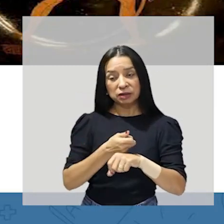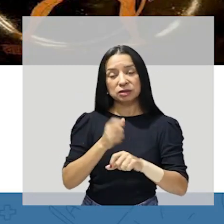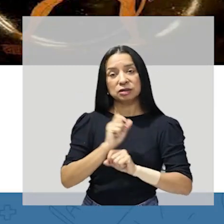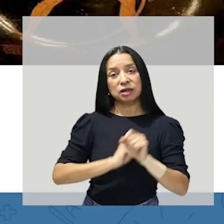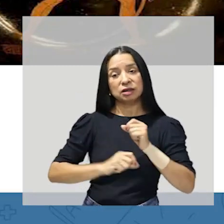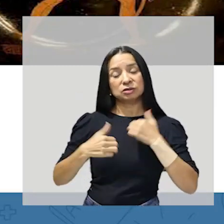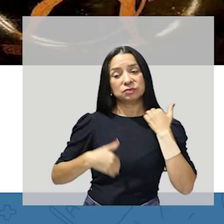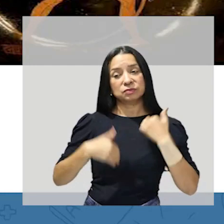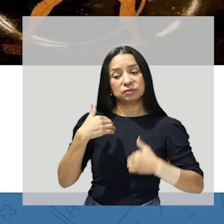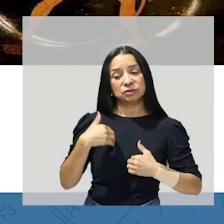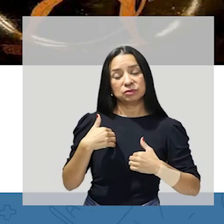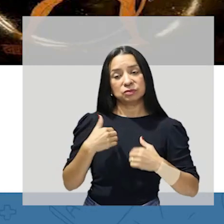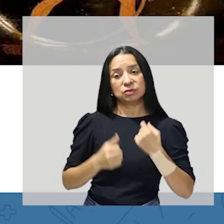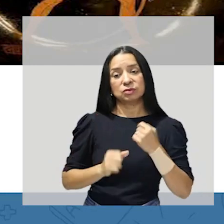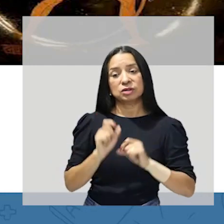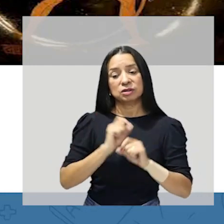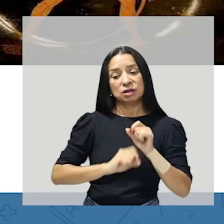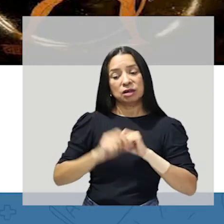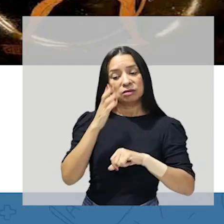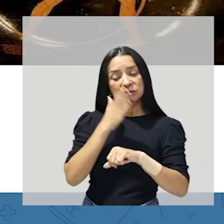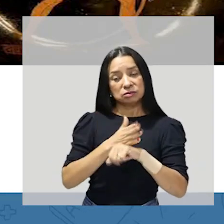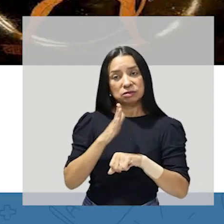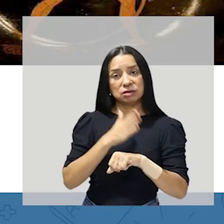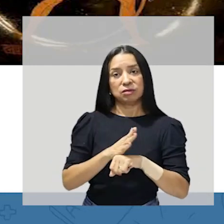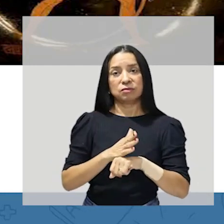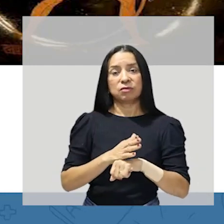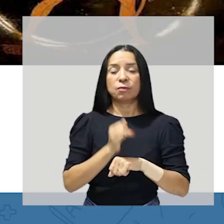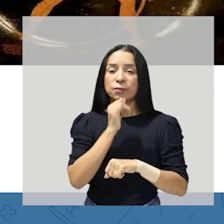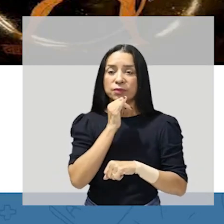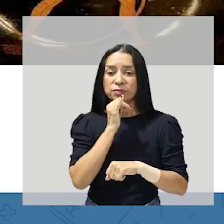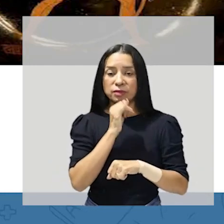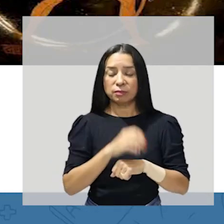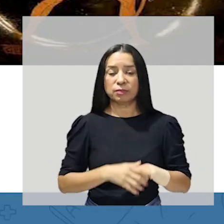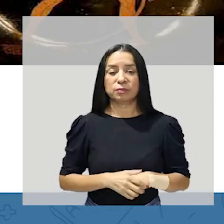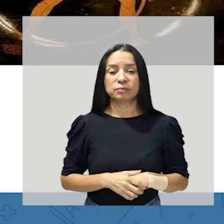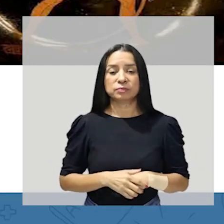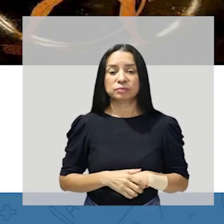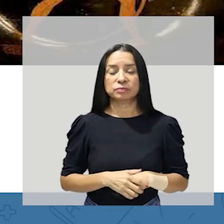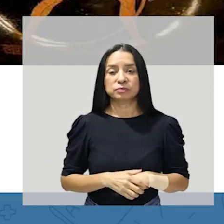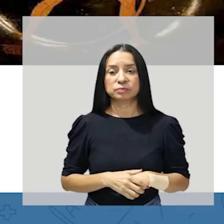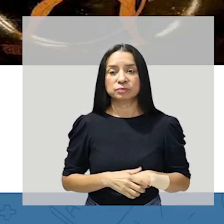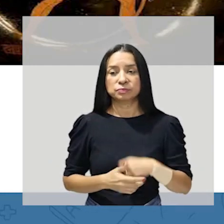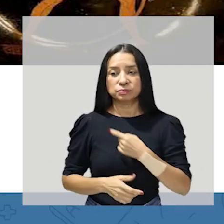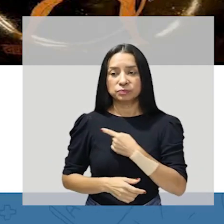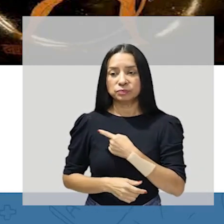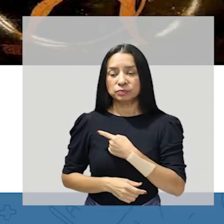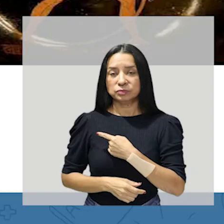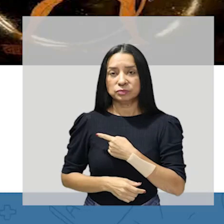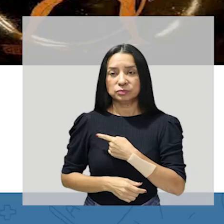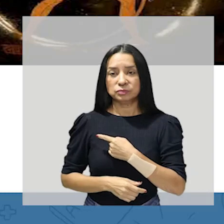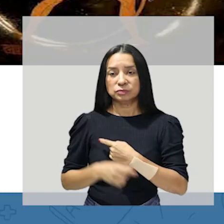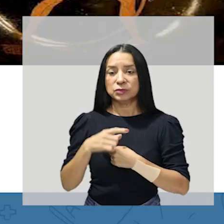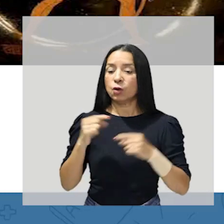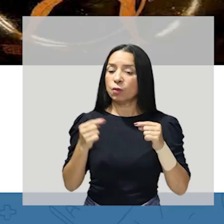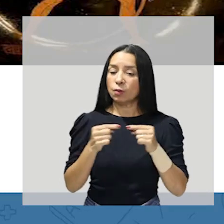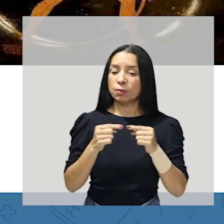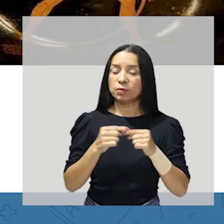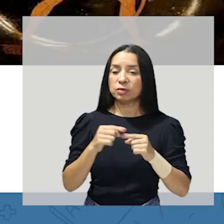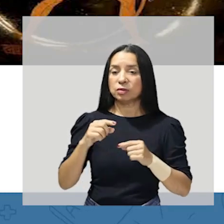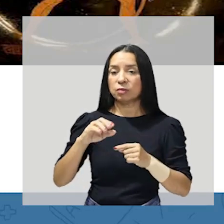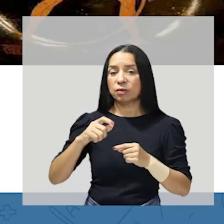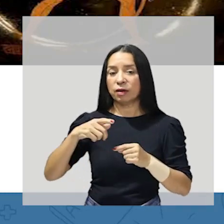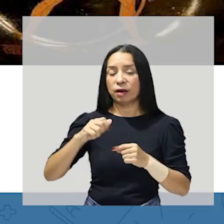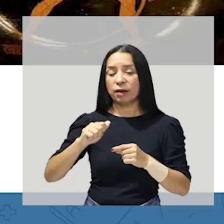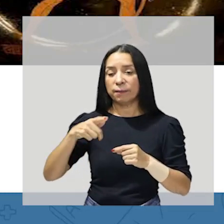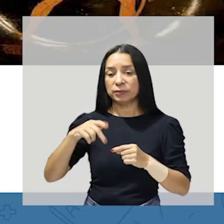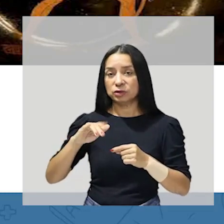aquele atributo físico que é treinável. Eu citei alguns exemplos. Esses aqui estavam lá. Então tem a ver com a aptidão física